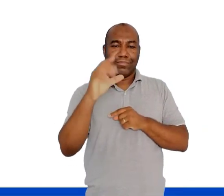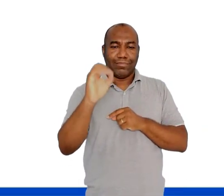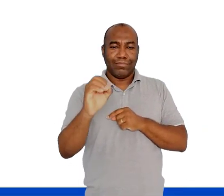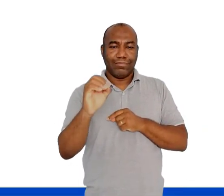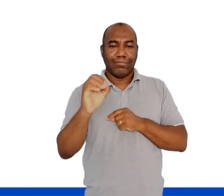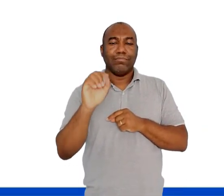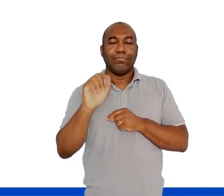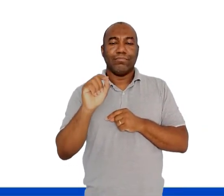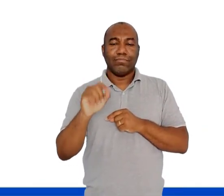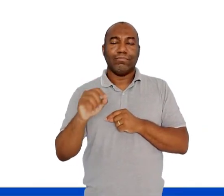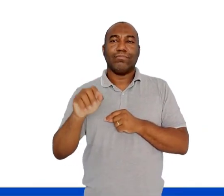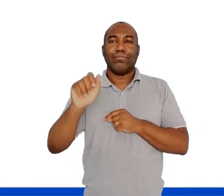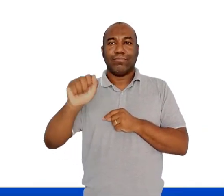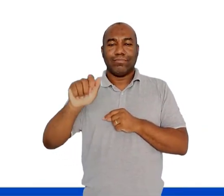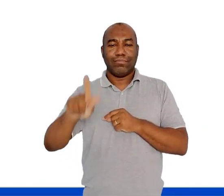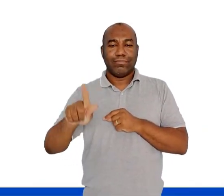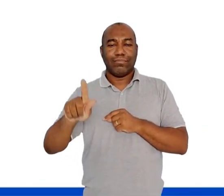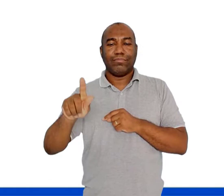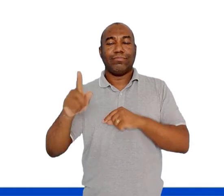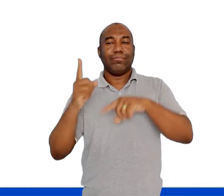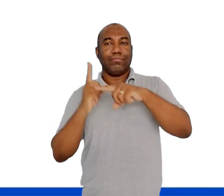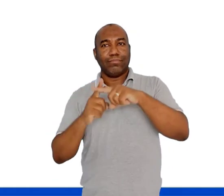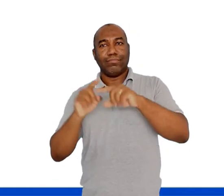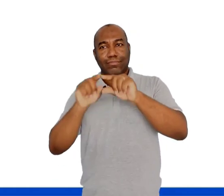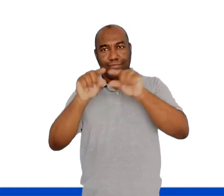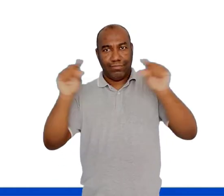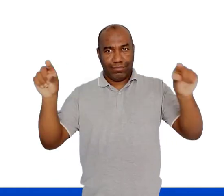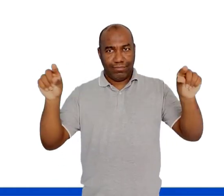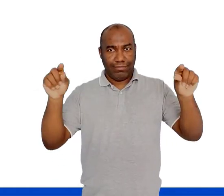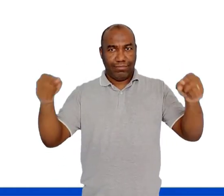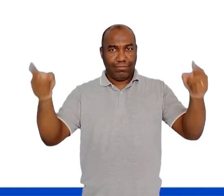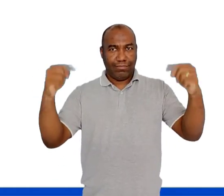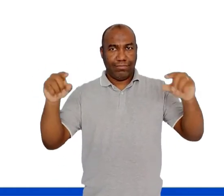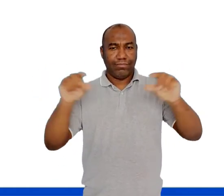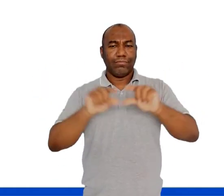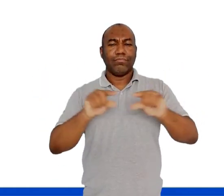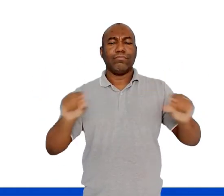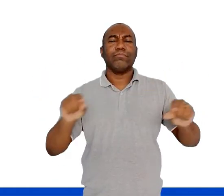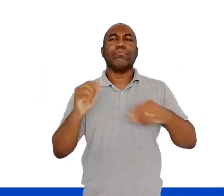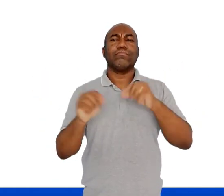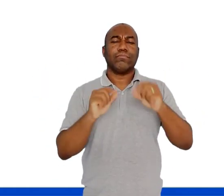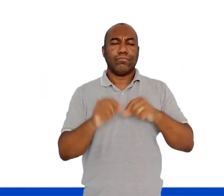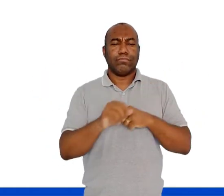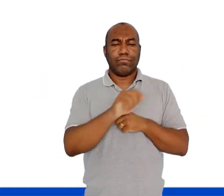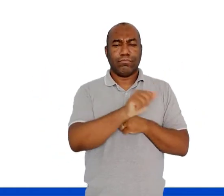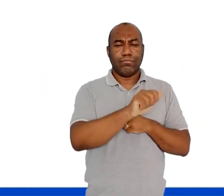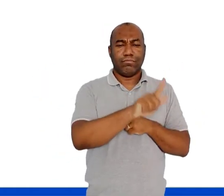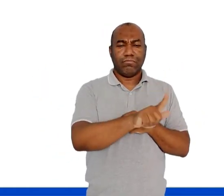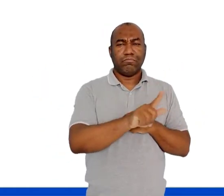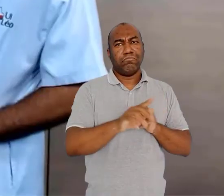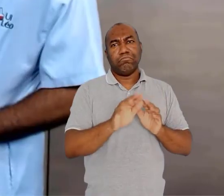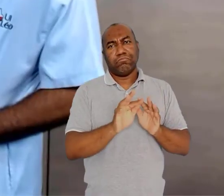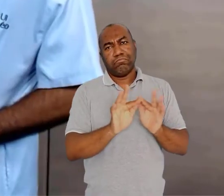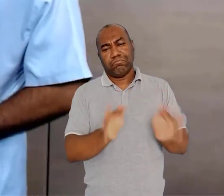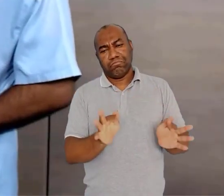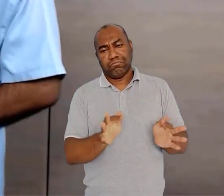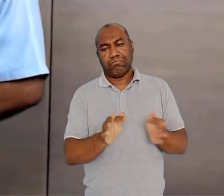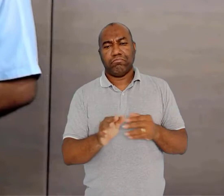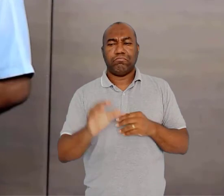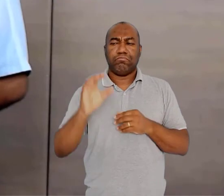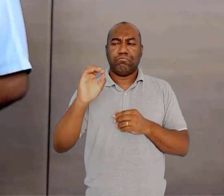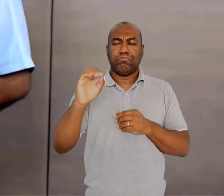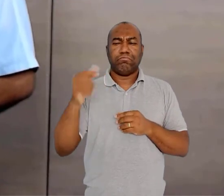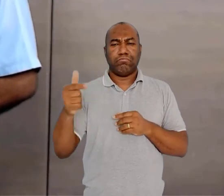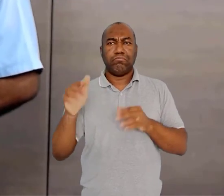mais O2. Então, o Ag é substância simples, o O2 é substância simples. Então, a